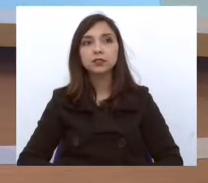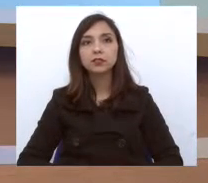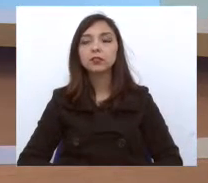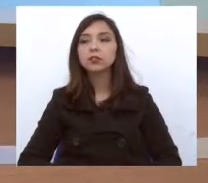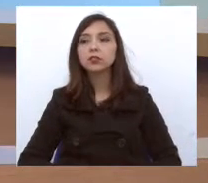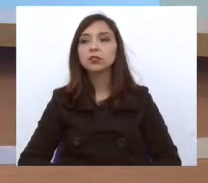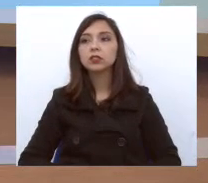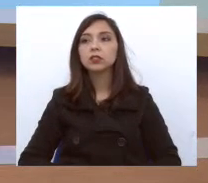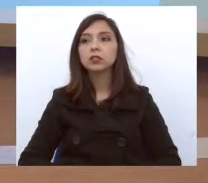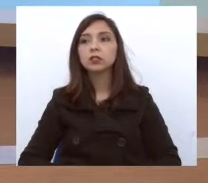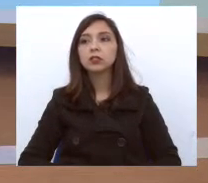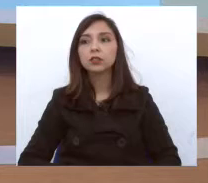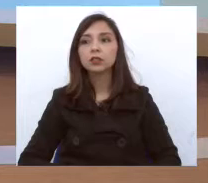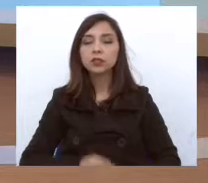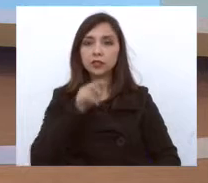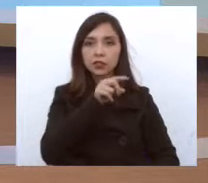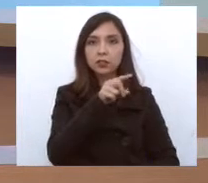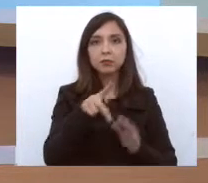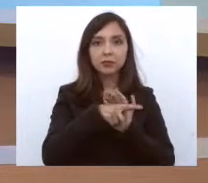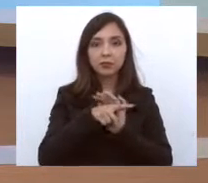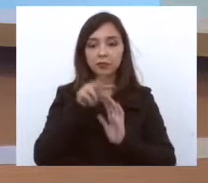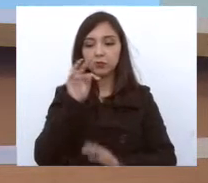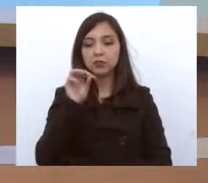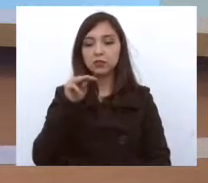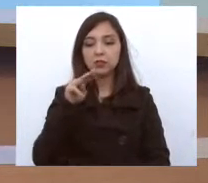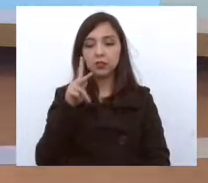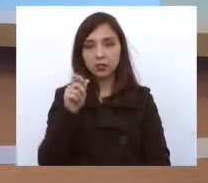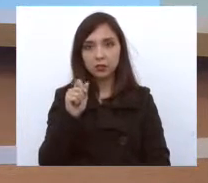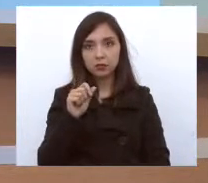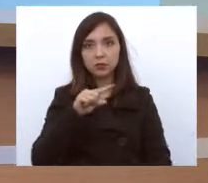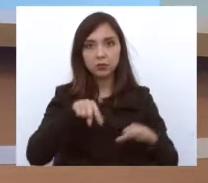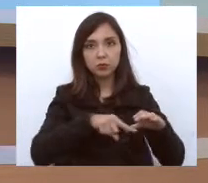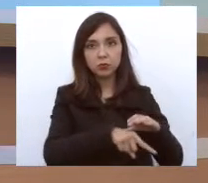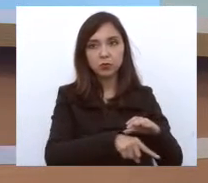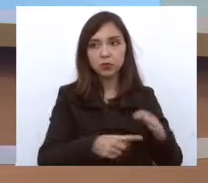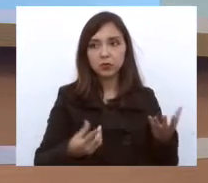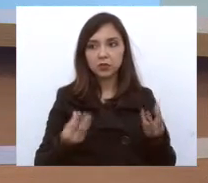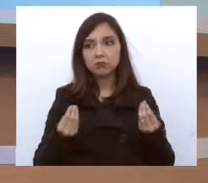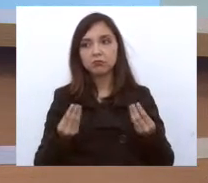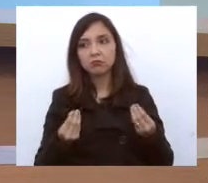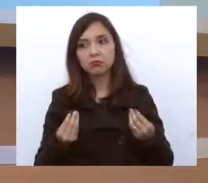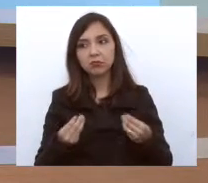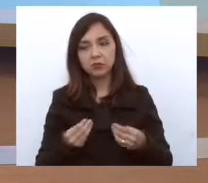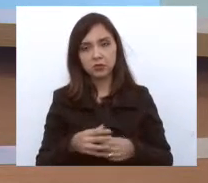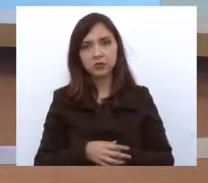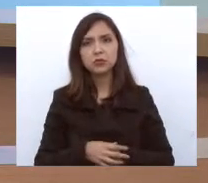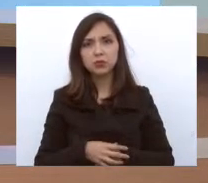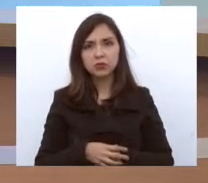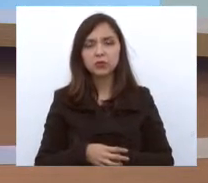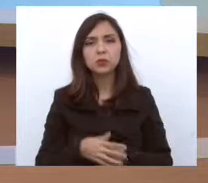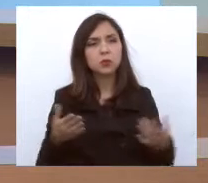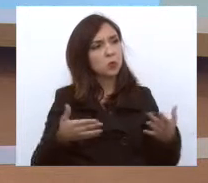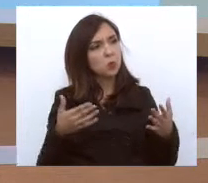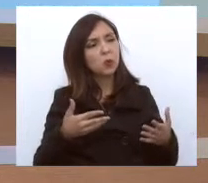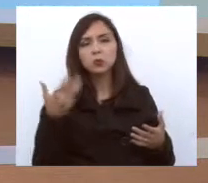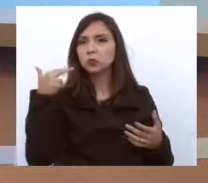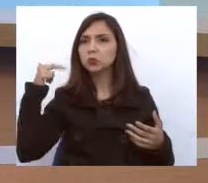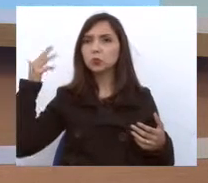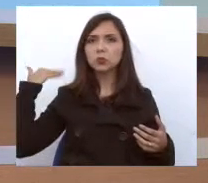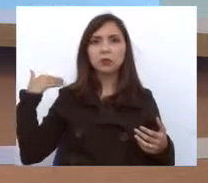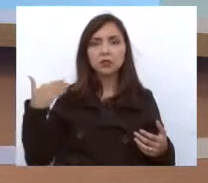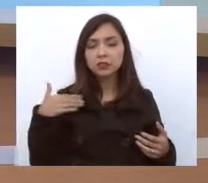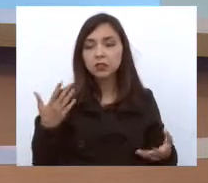de tampa-buraco na cidade. Nunca vi a cidade tão esburacada como está hoje. Fiz